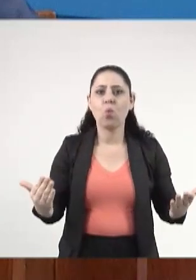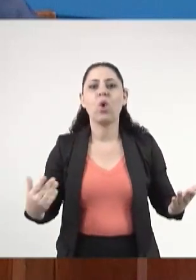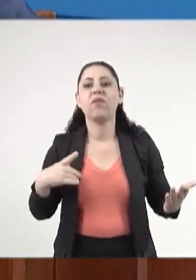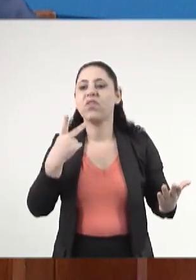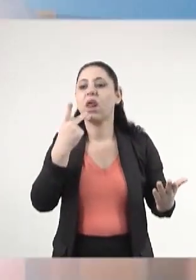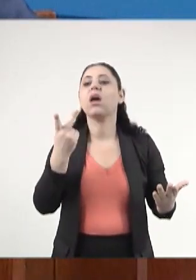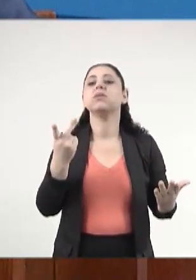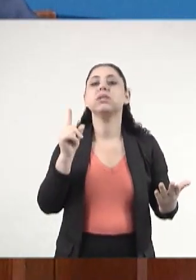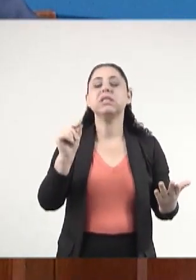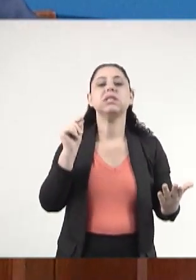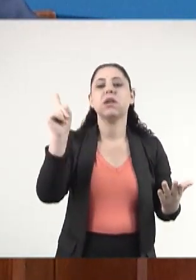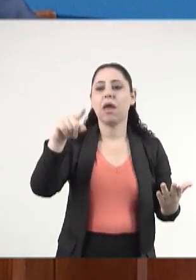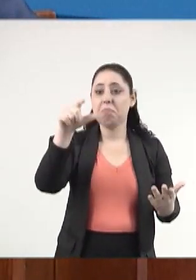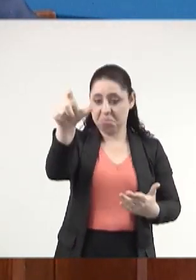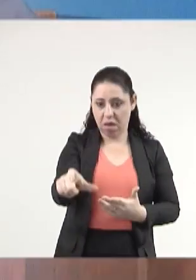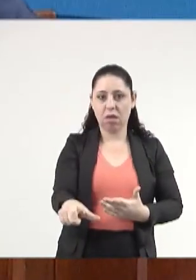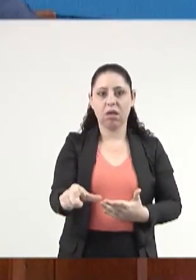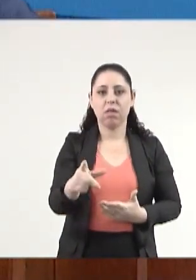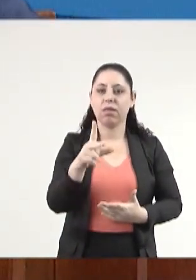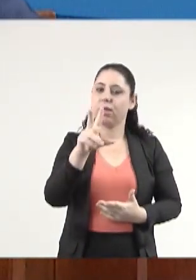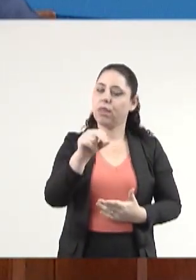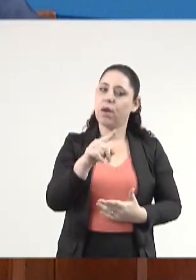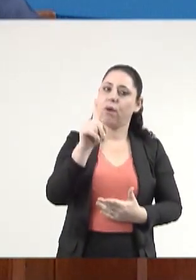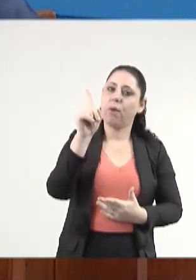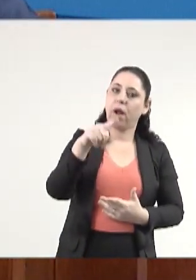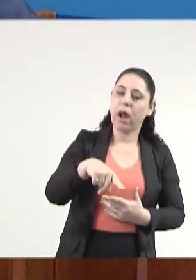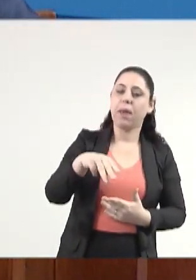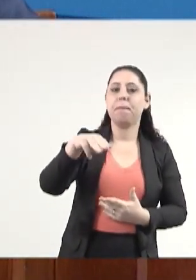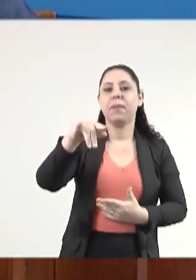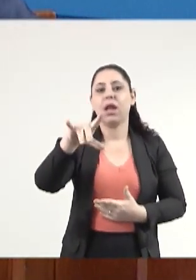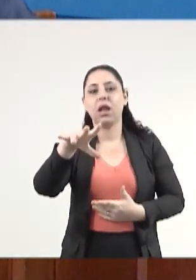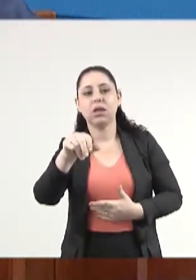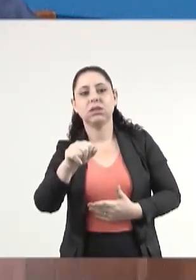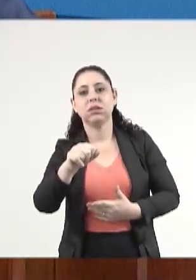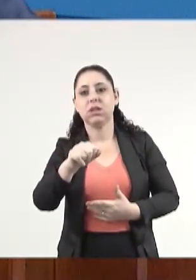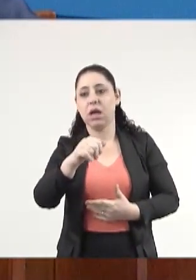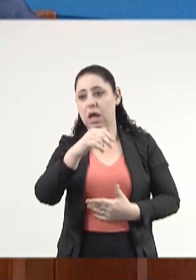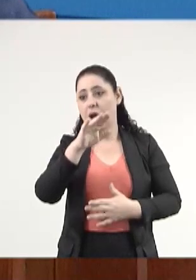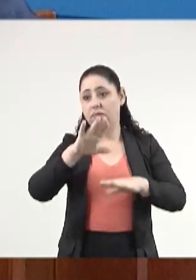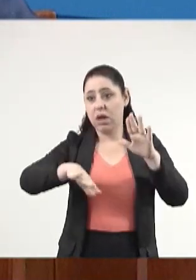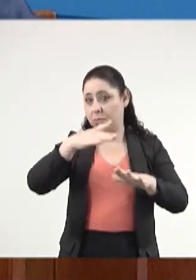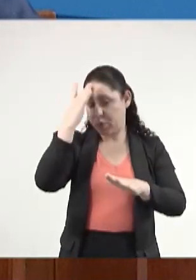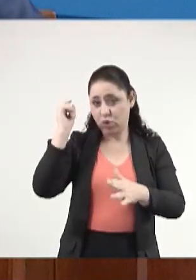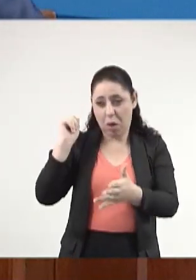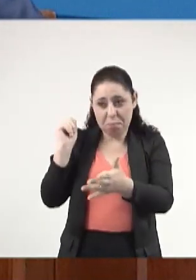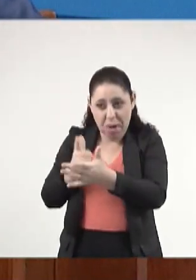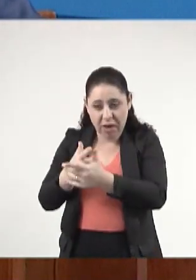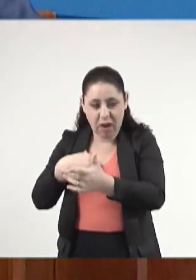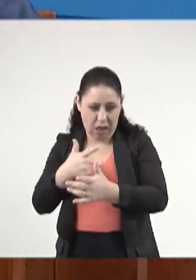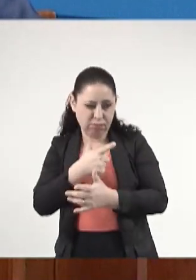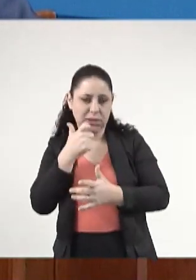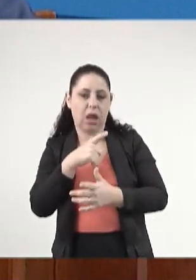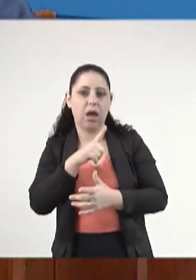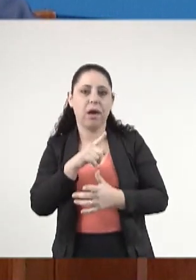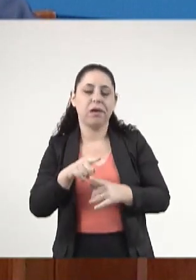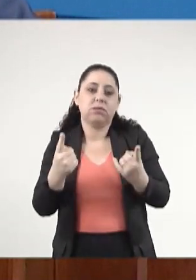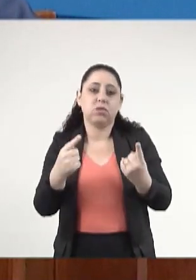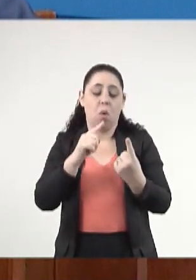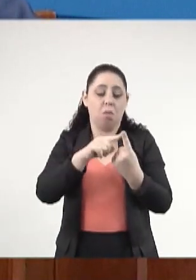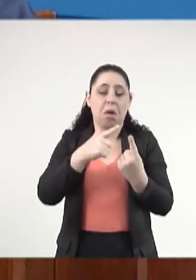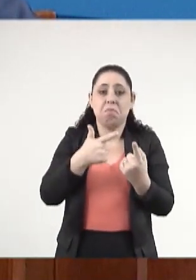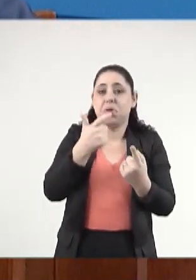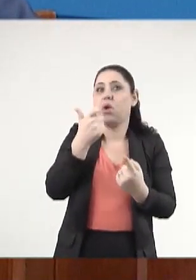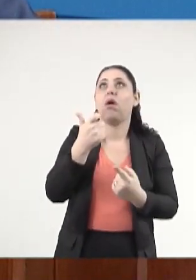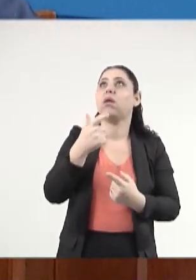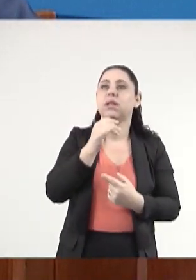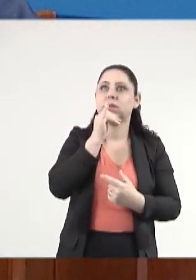quem matou, né? Se foi uma milícia contratada, mas alguém matou. Esse tiro não